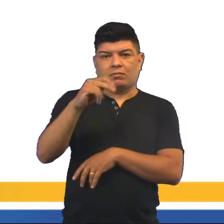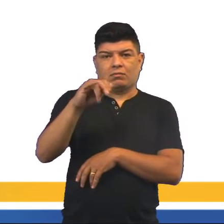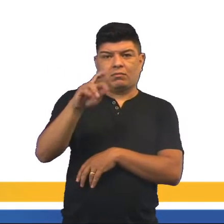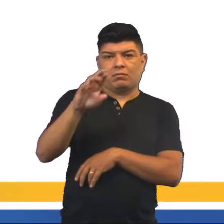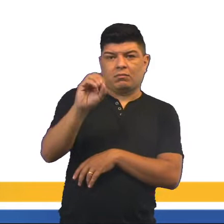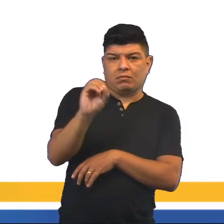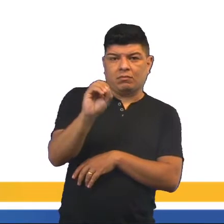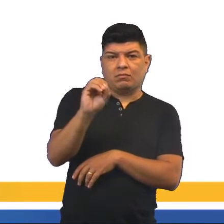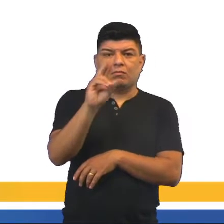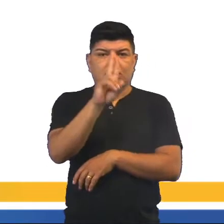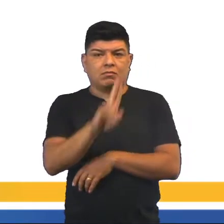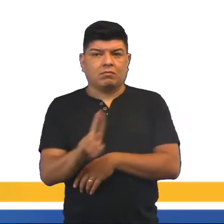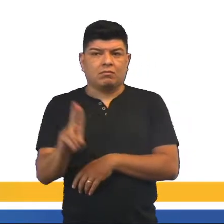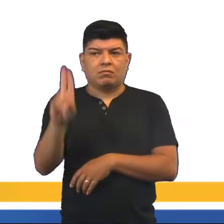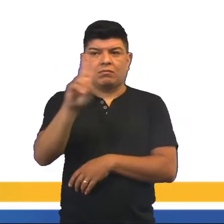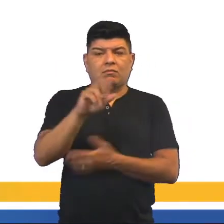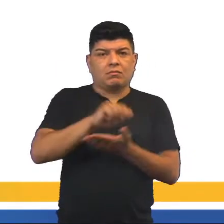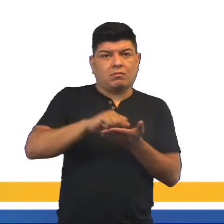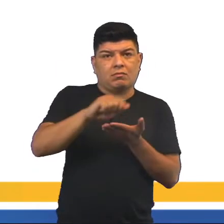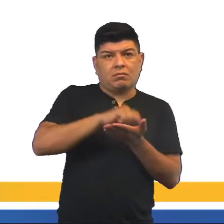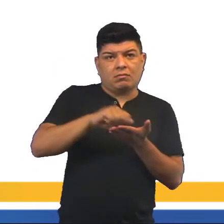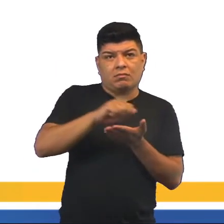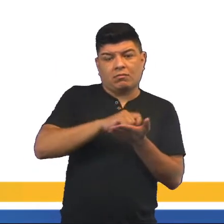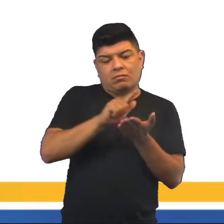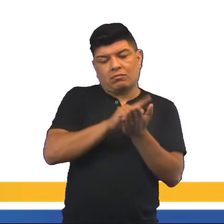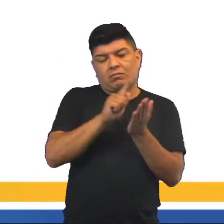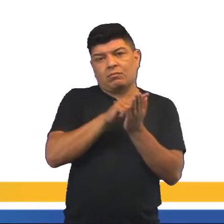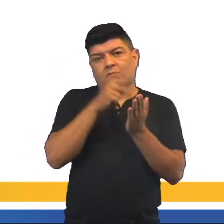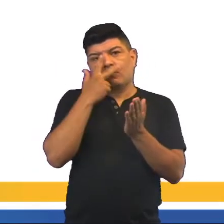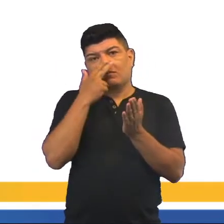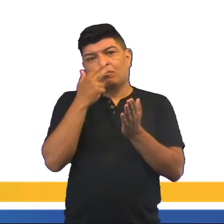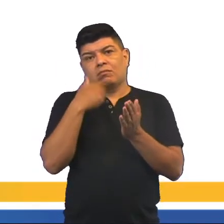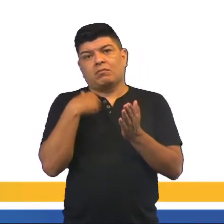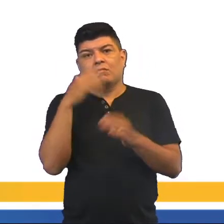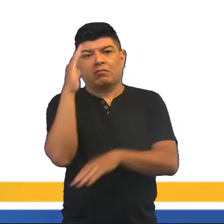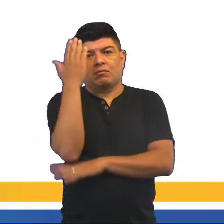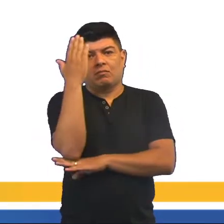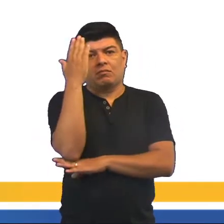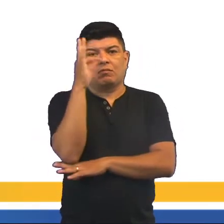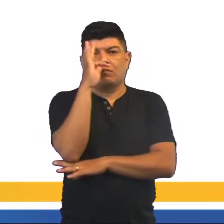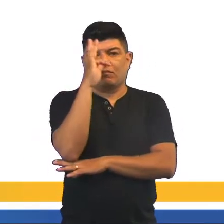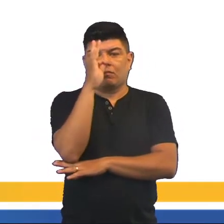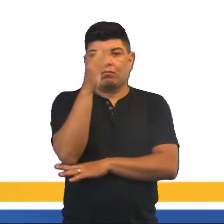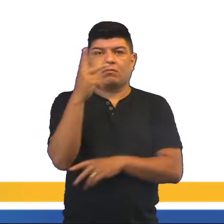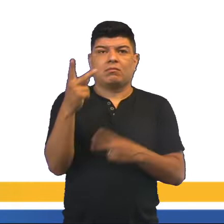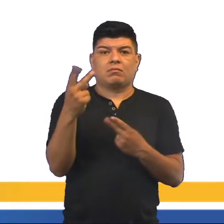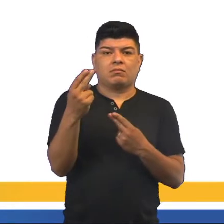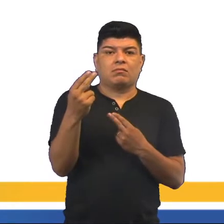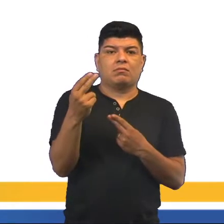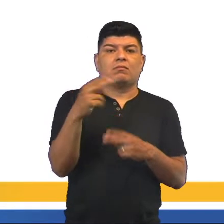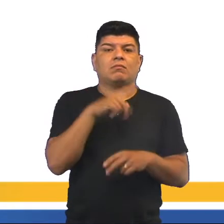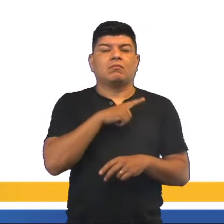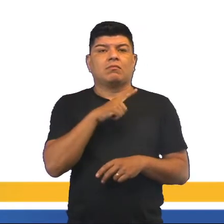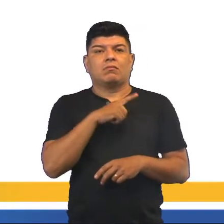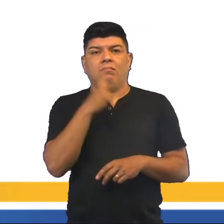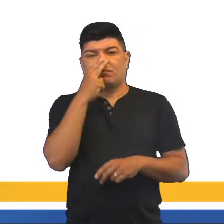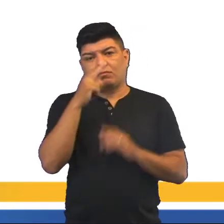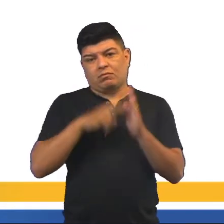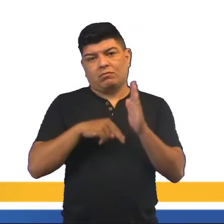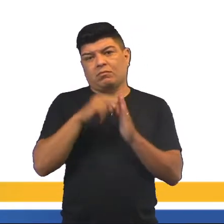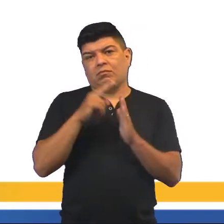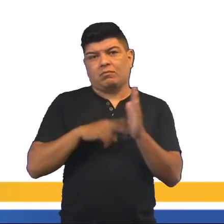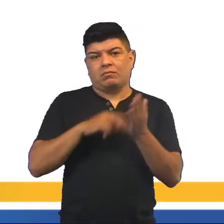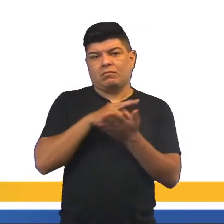para escrever, era uma espécie de papel fabricado com um talo de uma planta do mesmo nome, acompanhado de